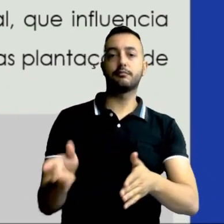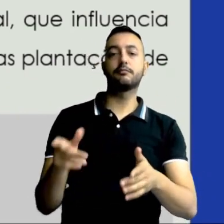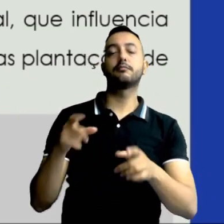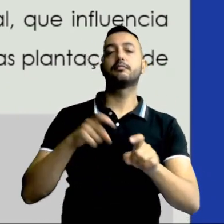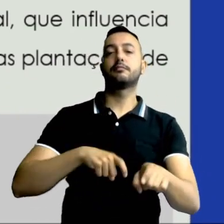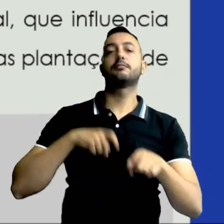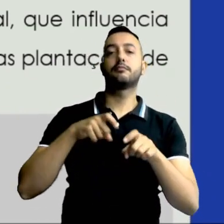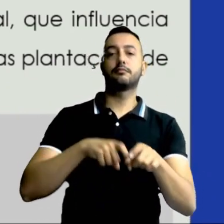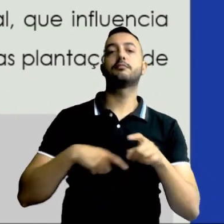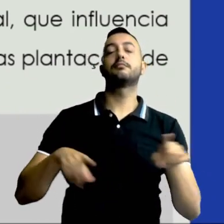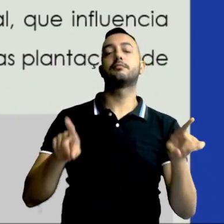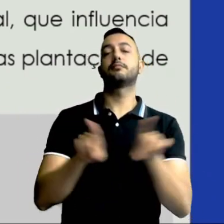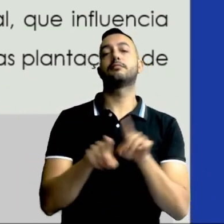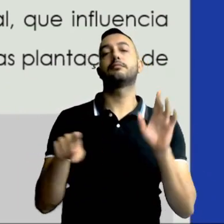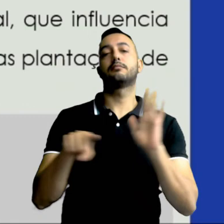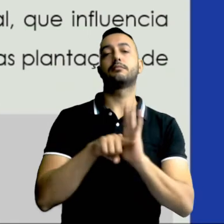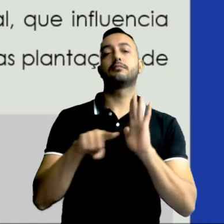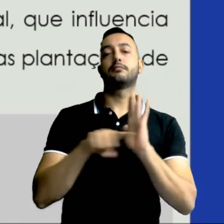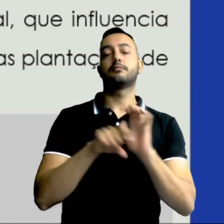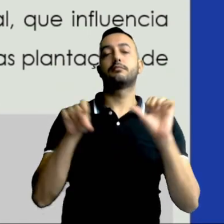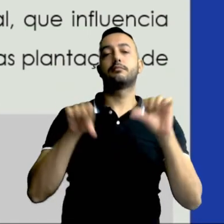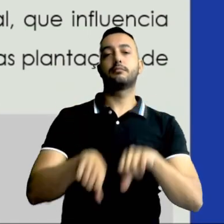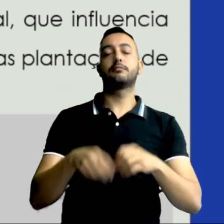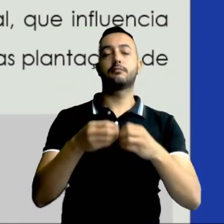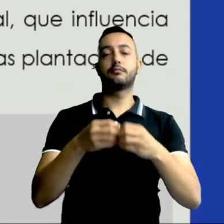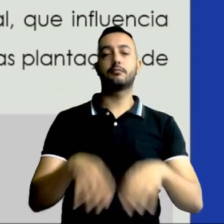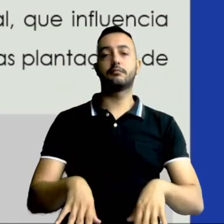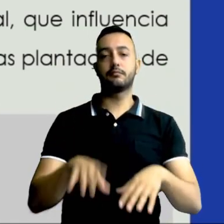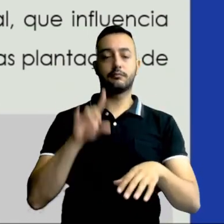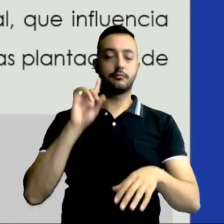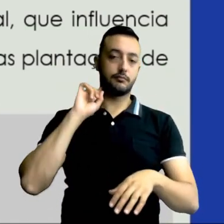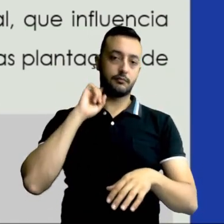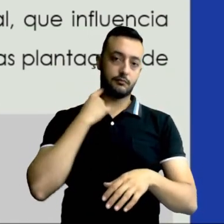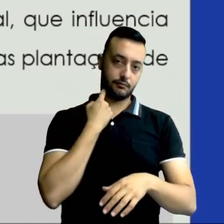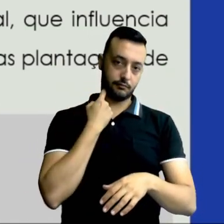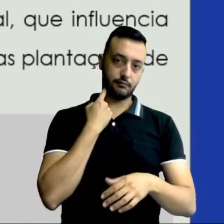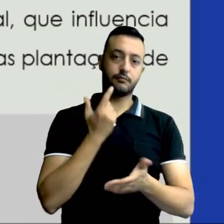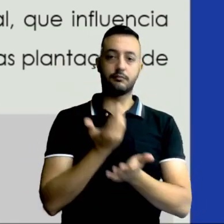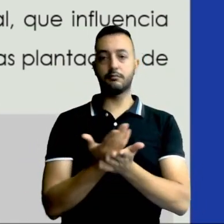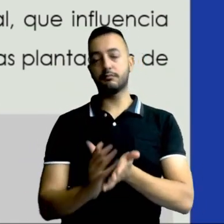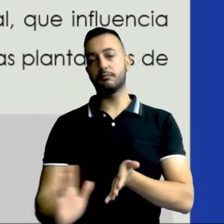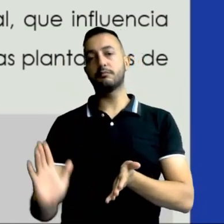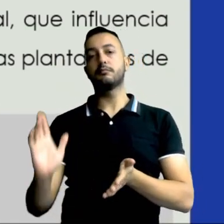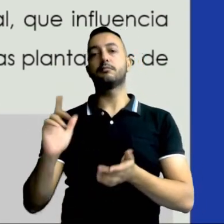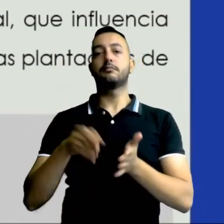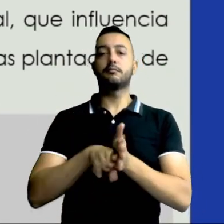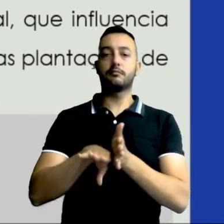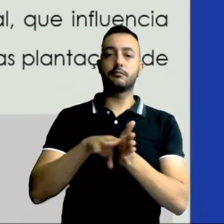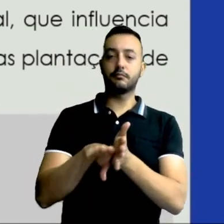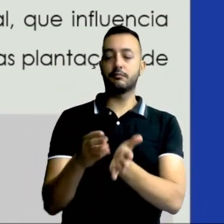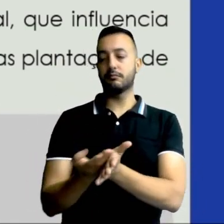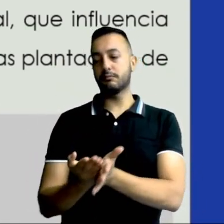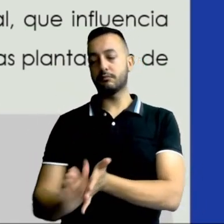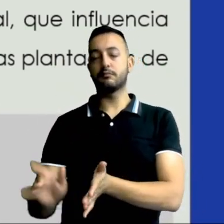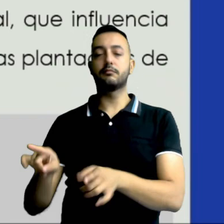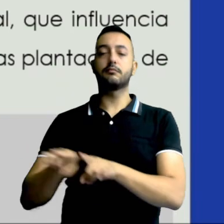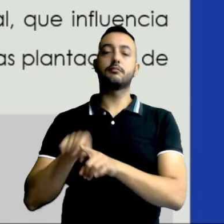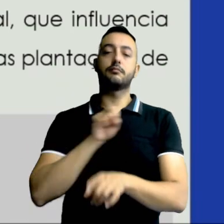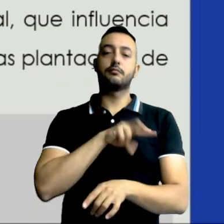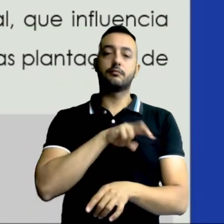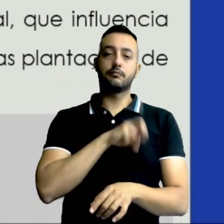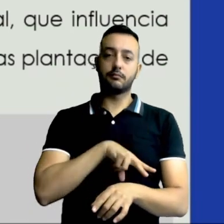da atividade Rural que influencia negativamente sua poluição com resíduos de mandioca e agrotóxicos nas plantações